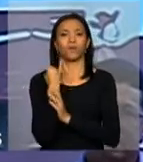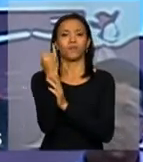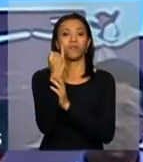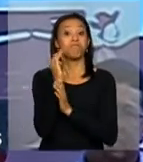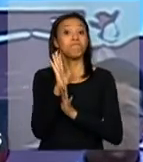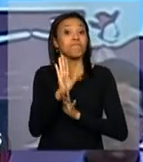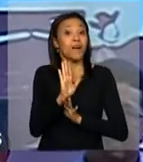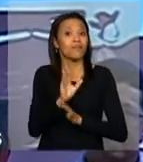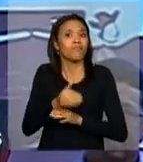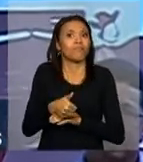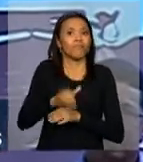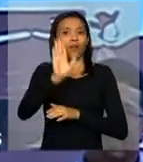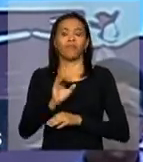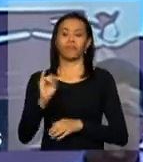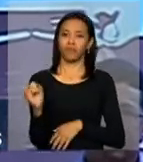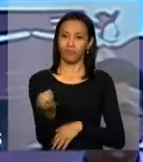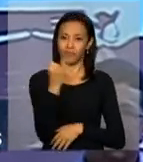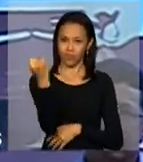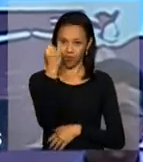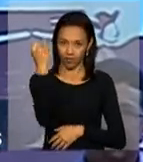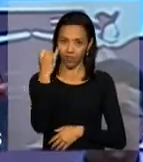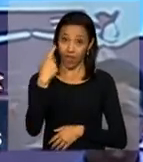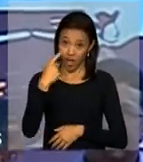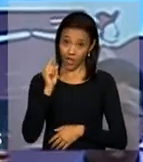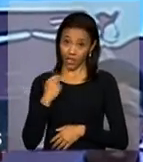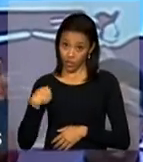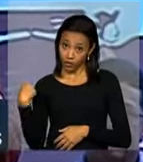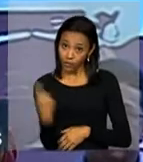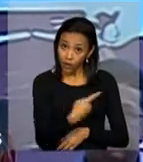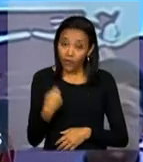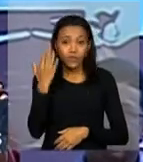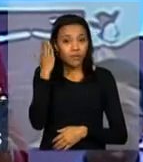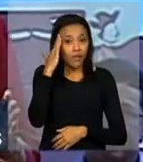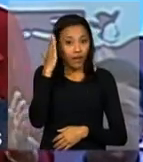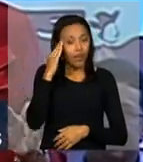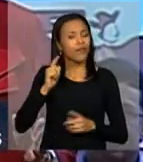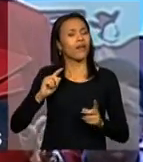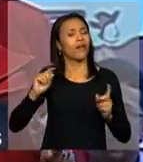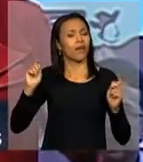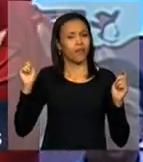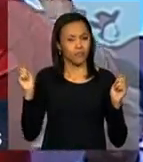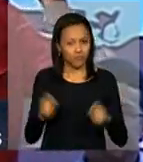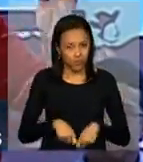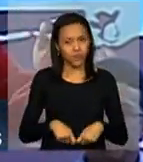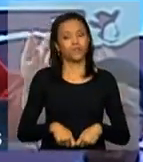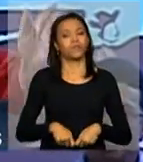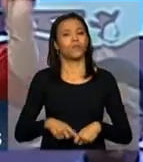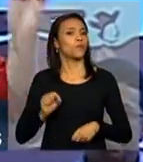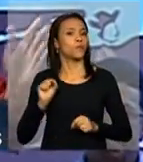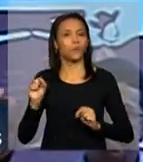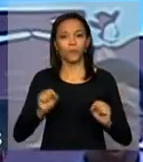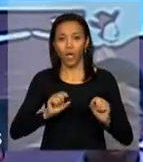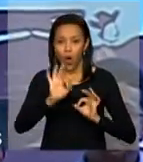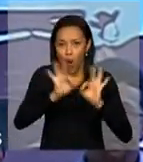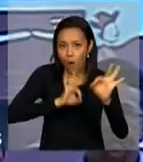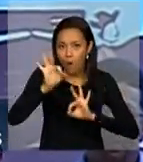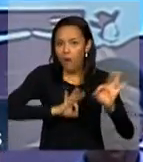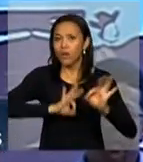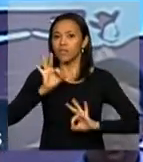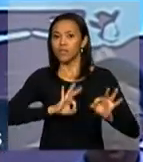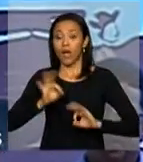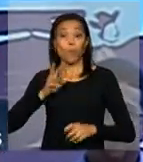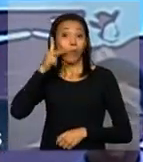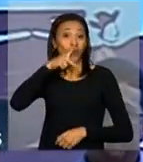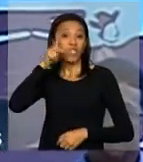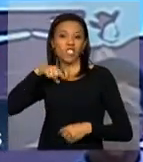mais importante é a gente saber que é possível estruturar uma política de